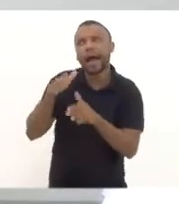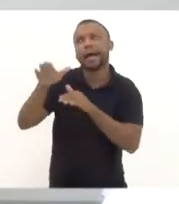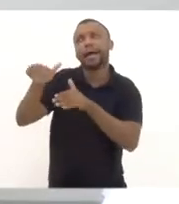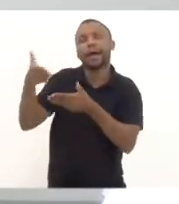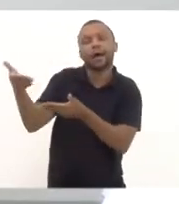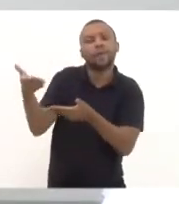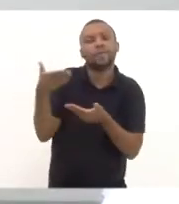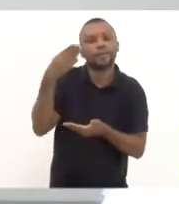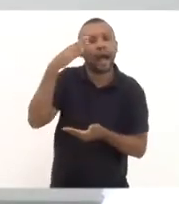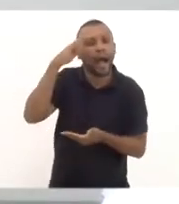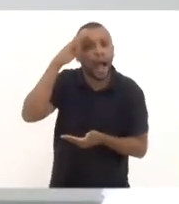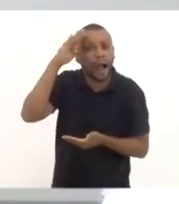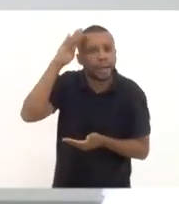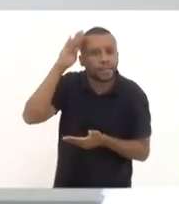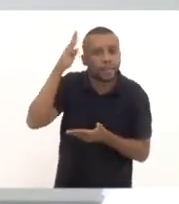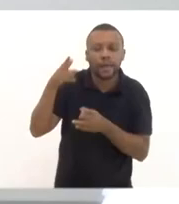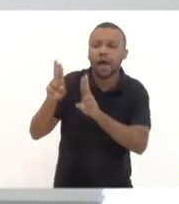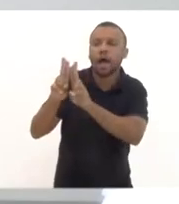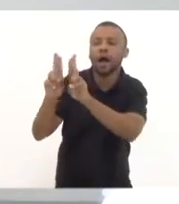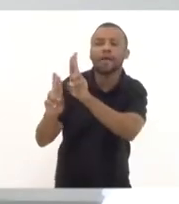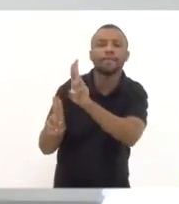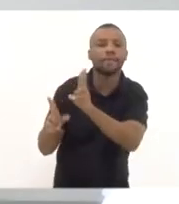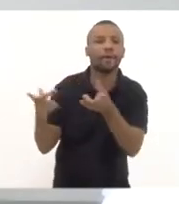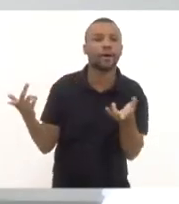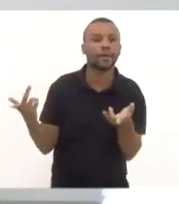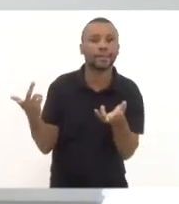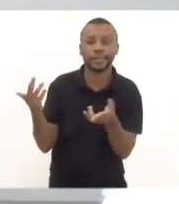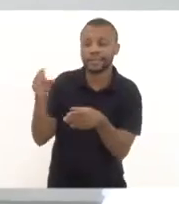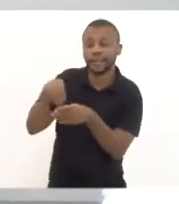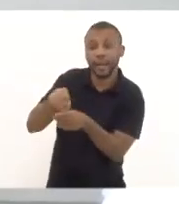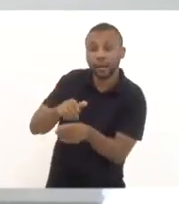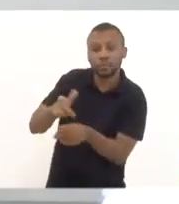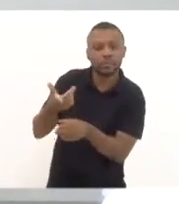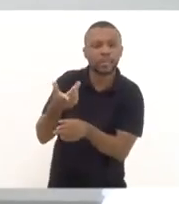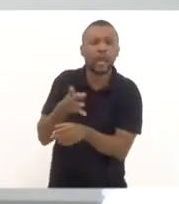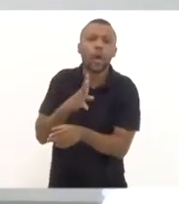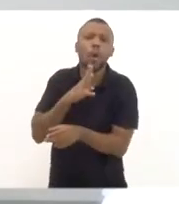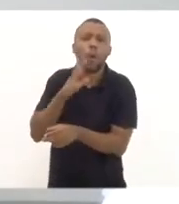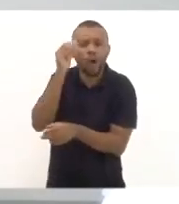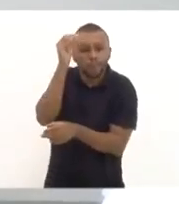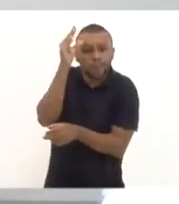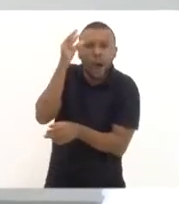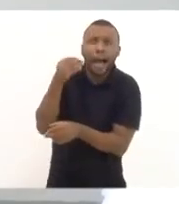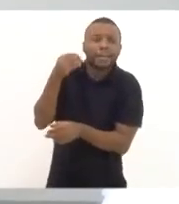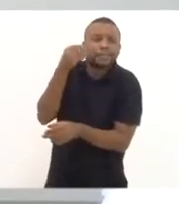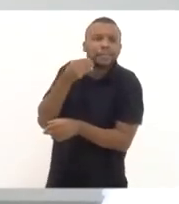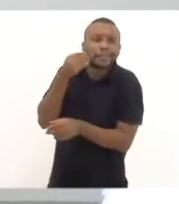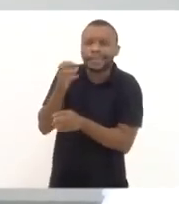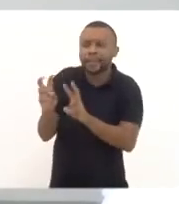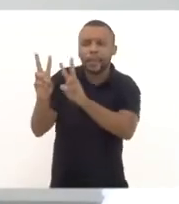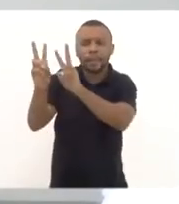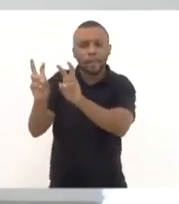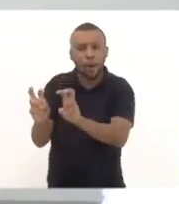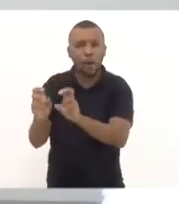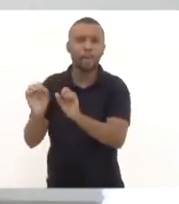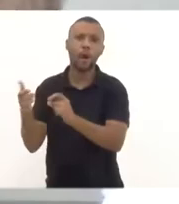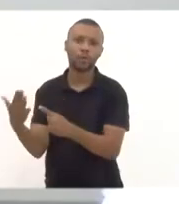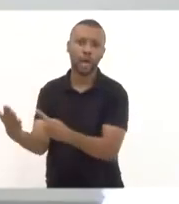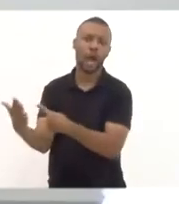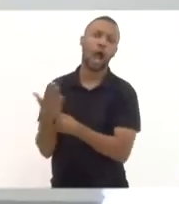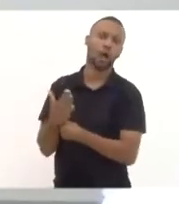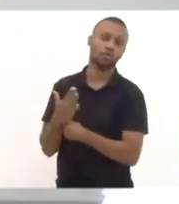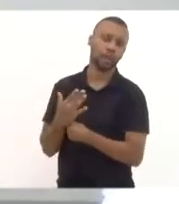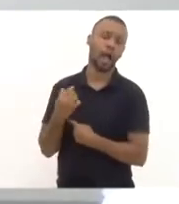na no seu conhecimento do assunto a contribuição Importante que pode ser dadas